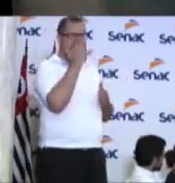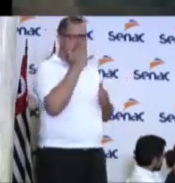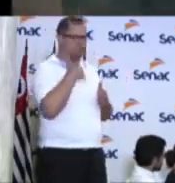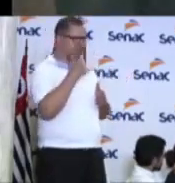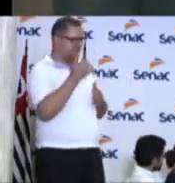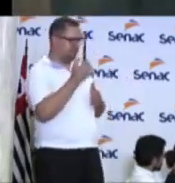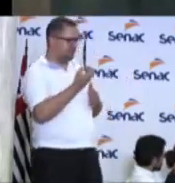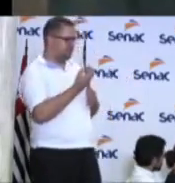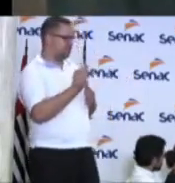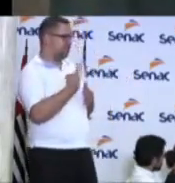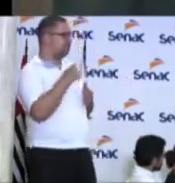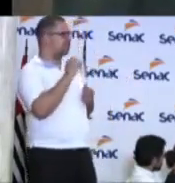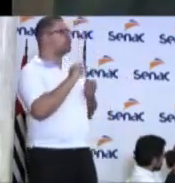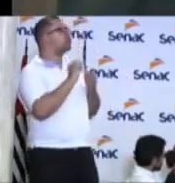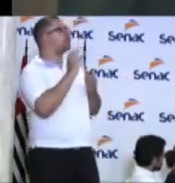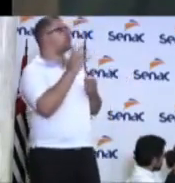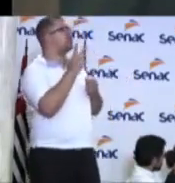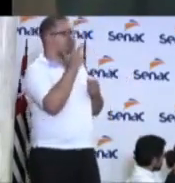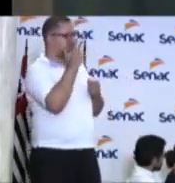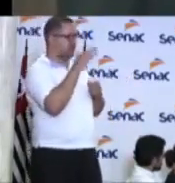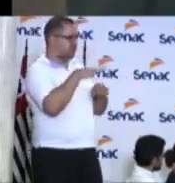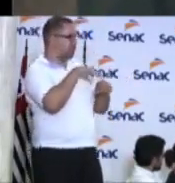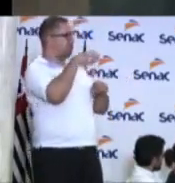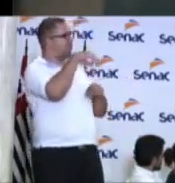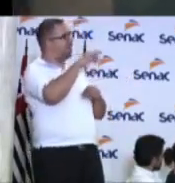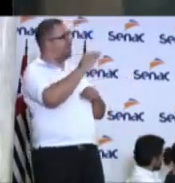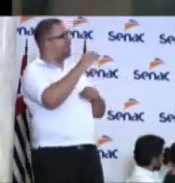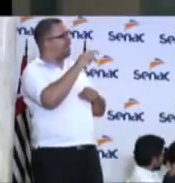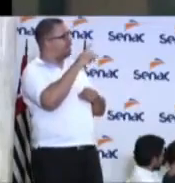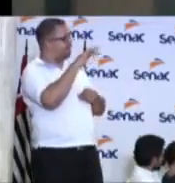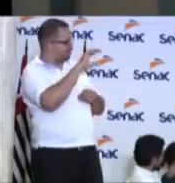chique o jantar hoje, hein? Quem vai jantar aqui? Machado de Assis? É,